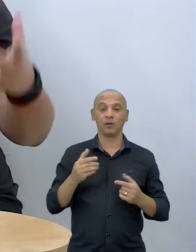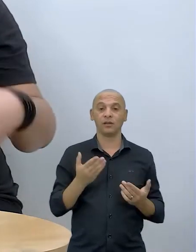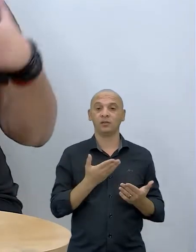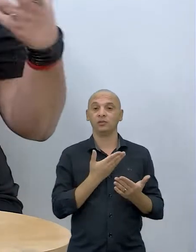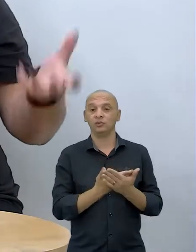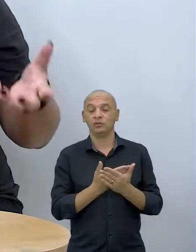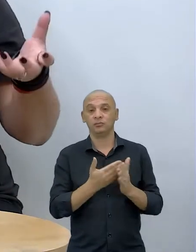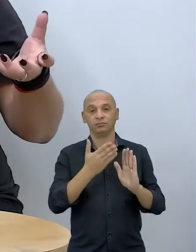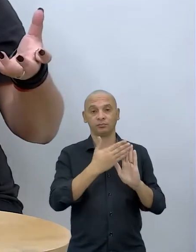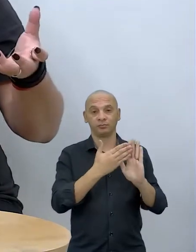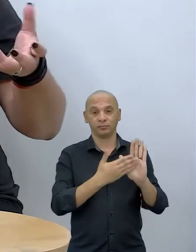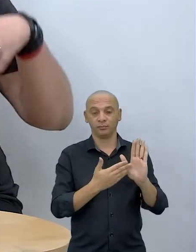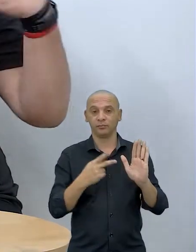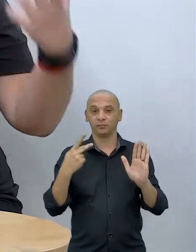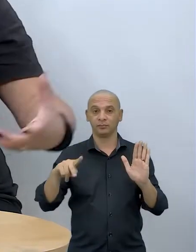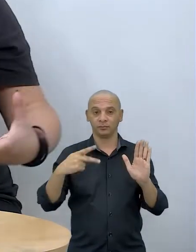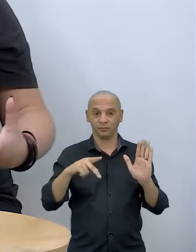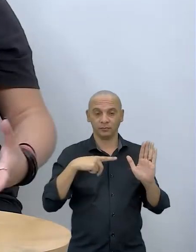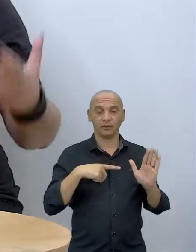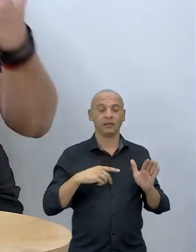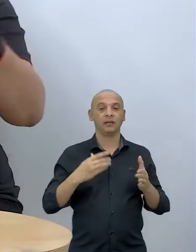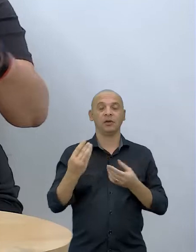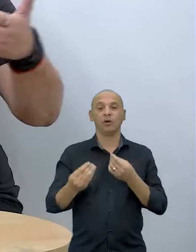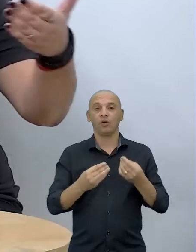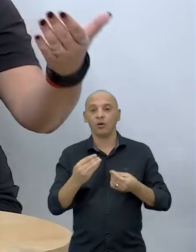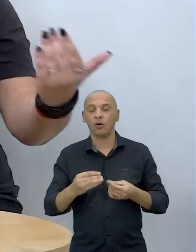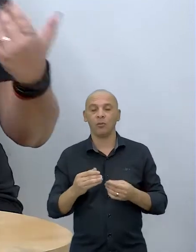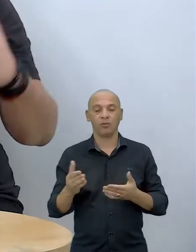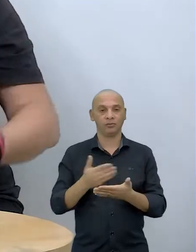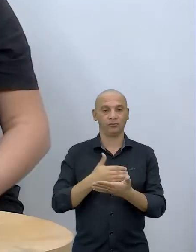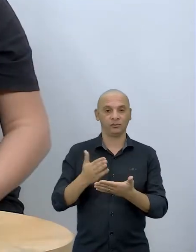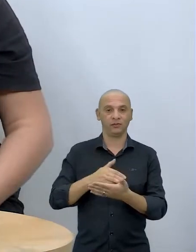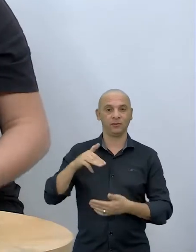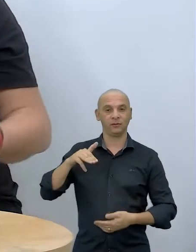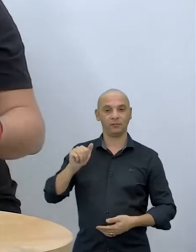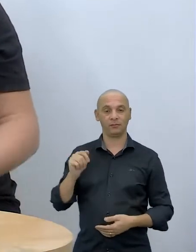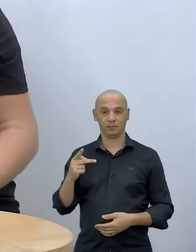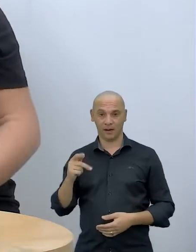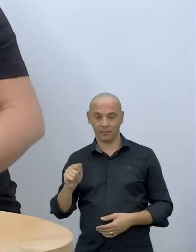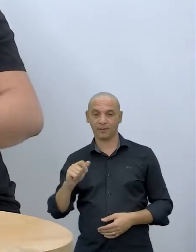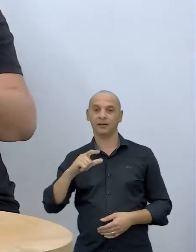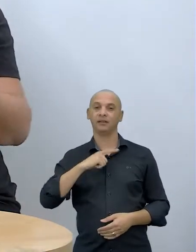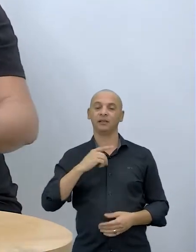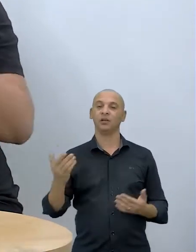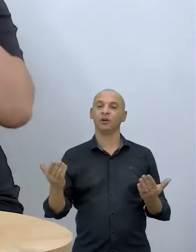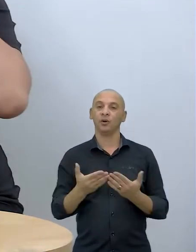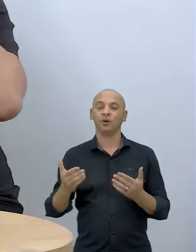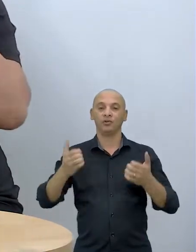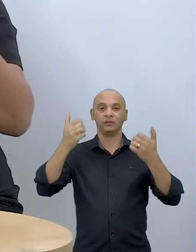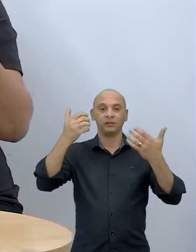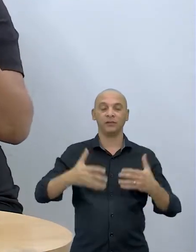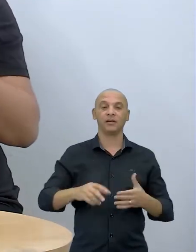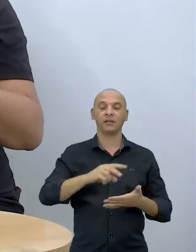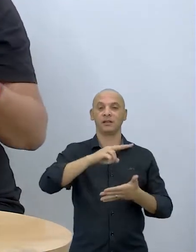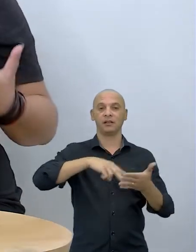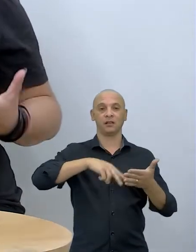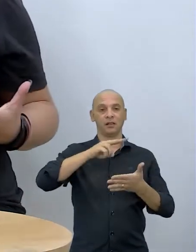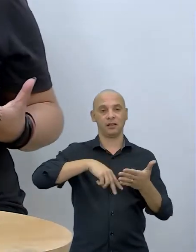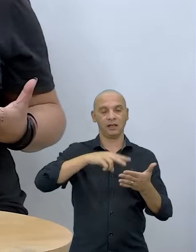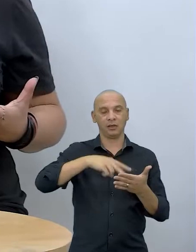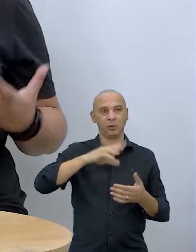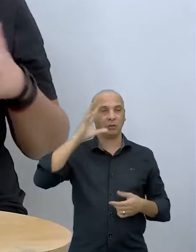isso? Em um estudo de caso, né? Então, esse estudo de caso, ele é um estudo de caso proposto pelo mapa,